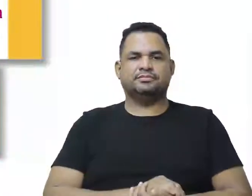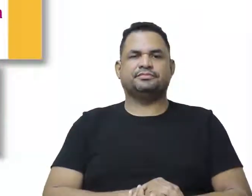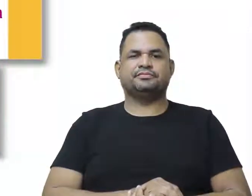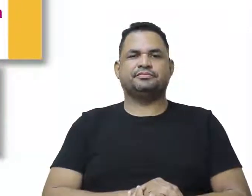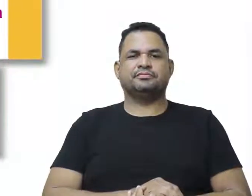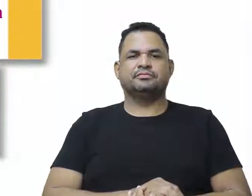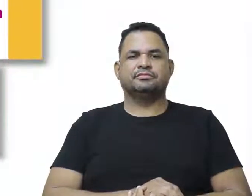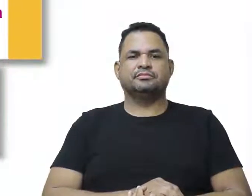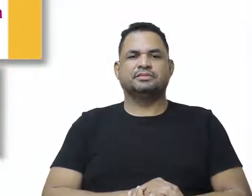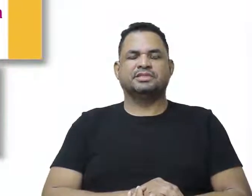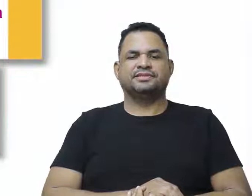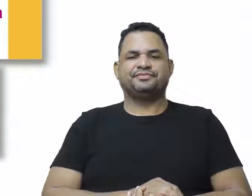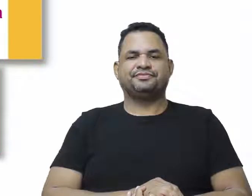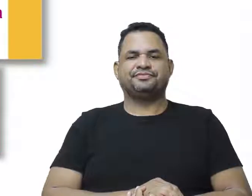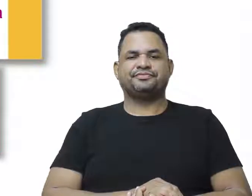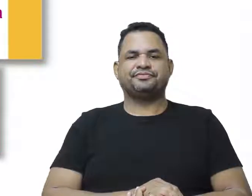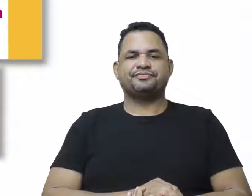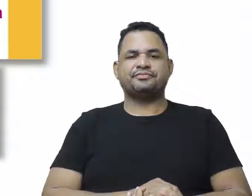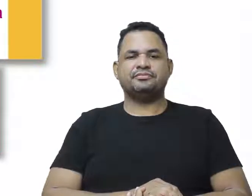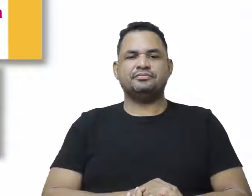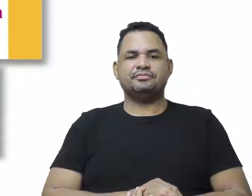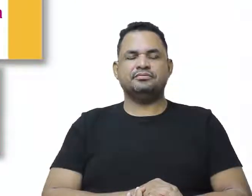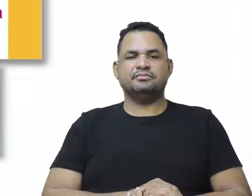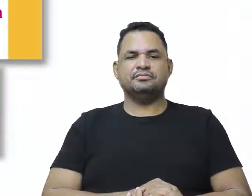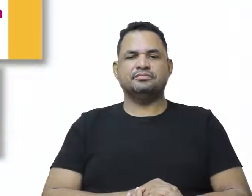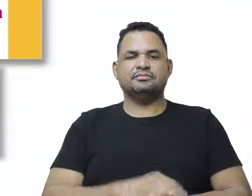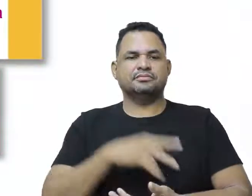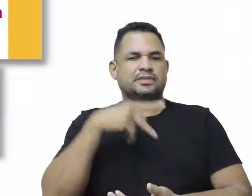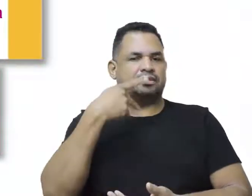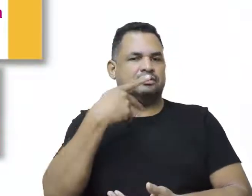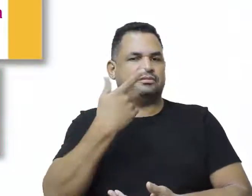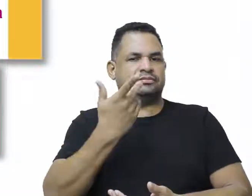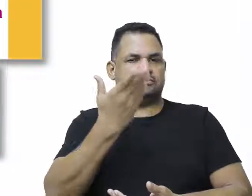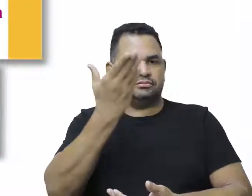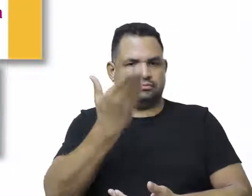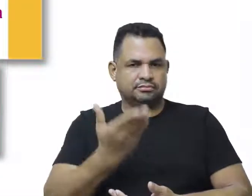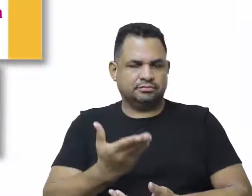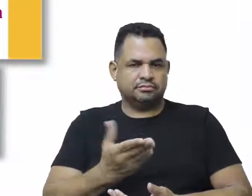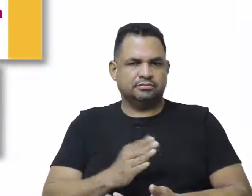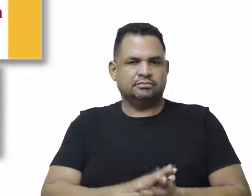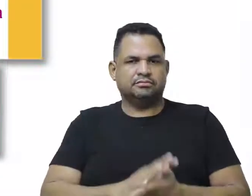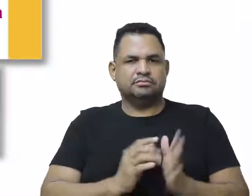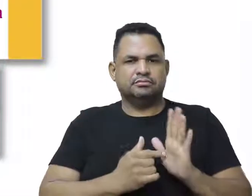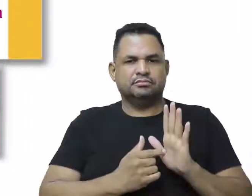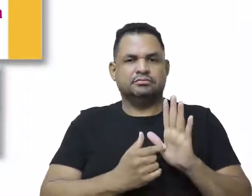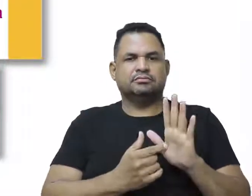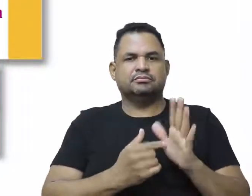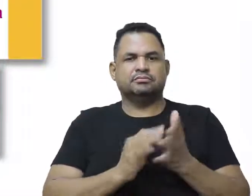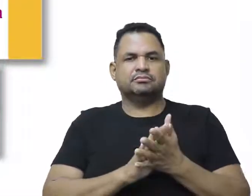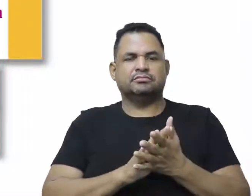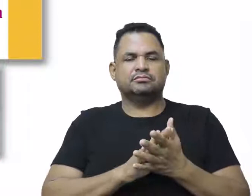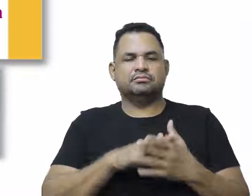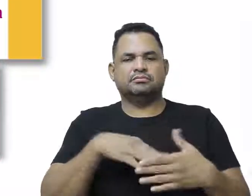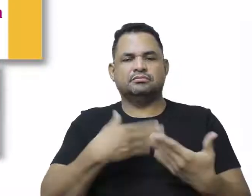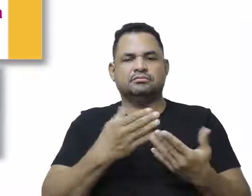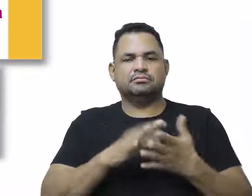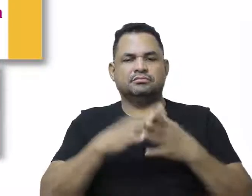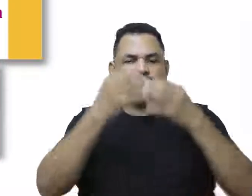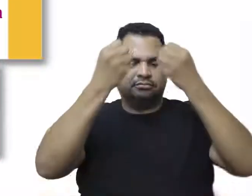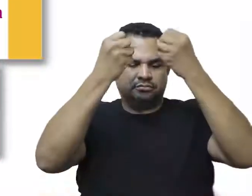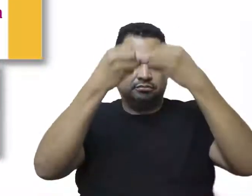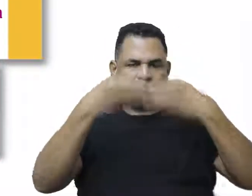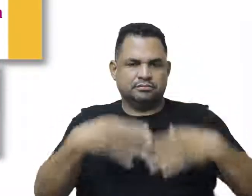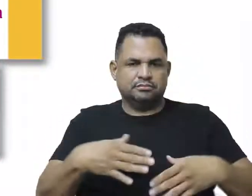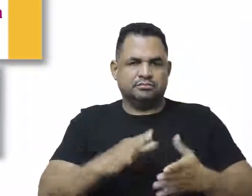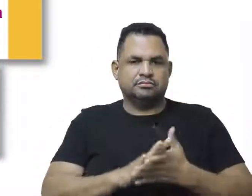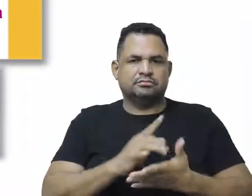certo então a gente vai falar um pouquinho né vai trazer uma pincelada aí a gente